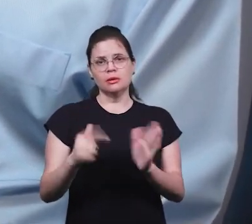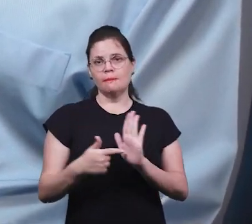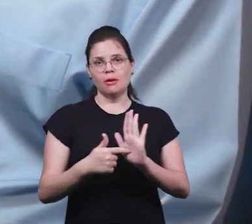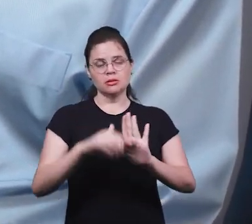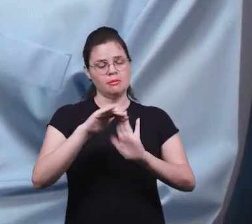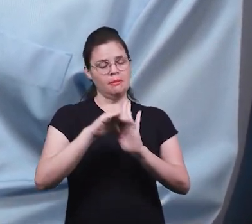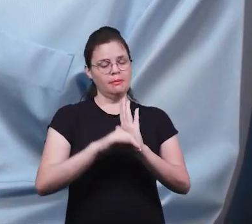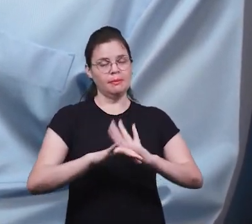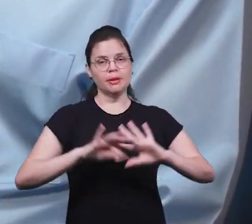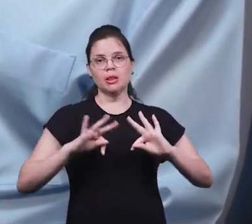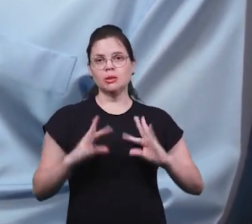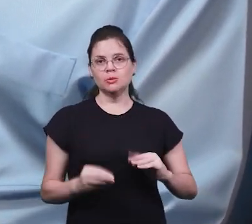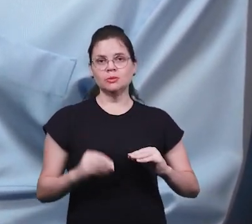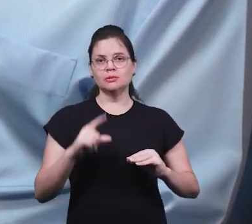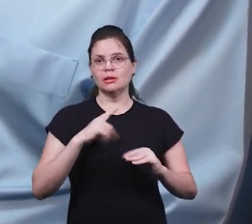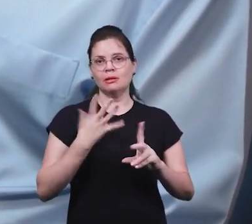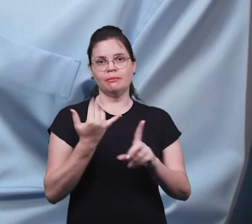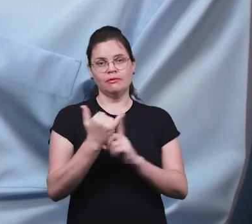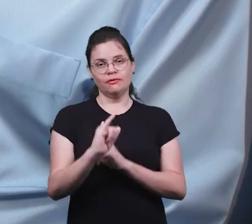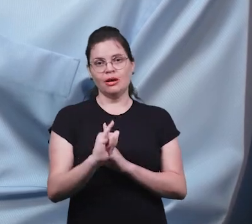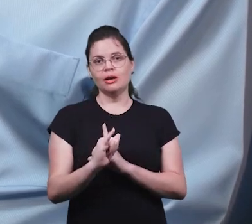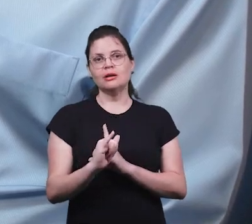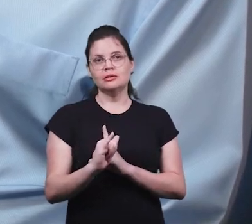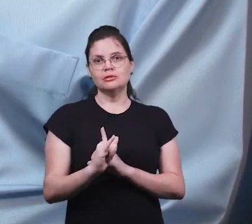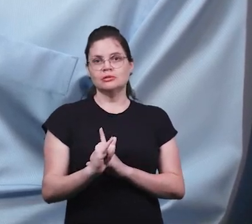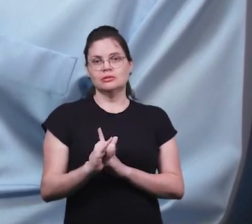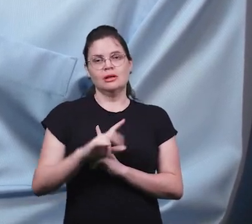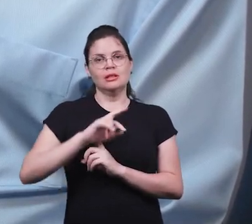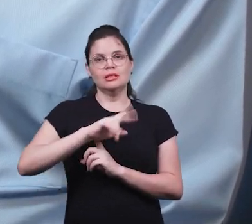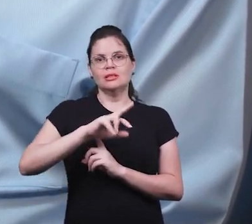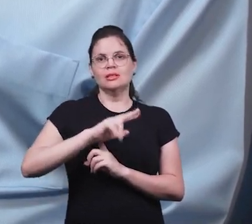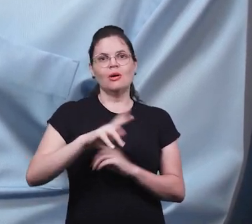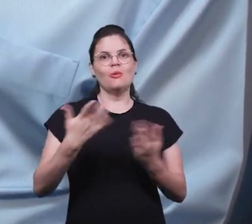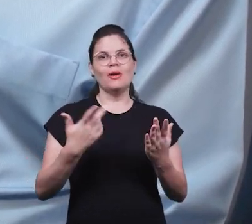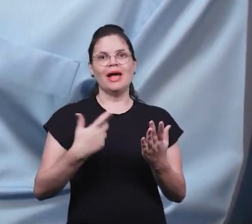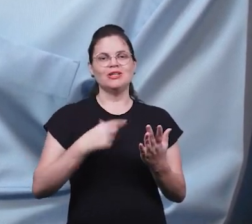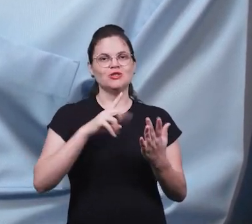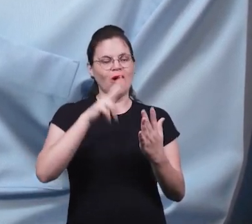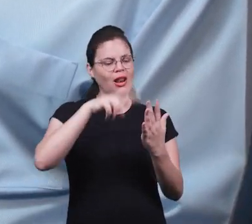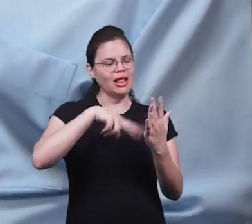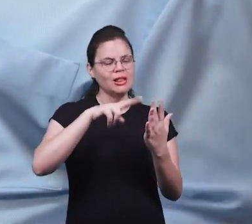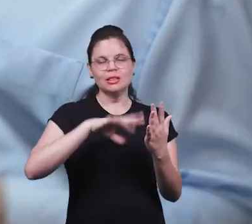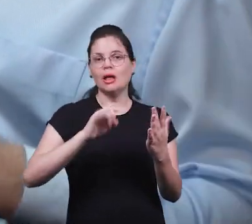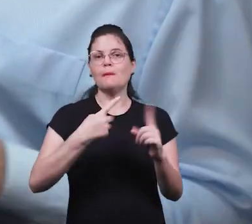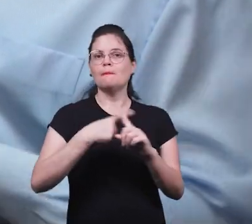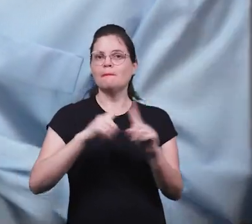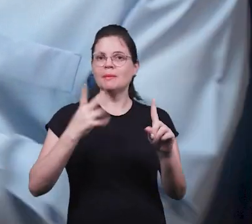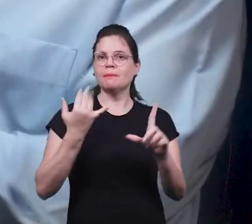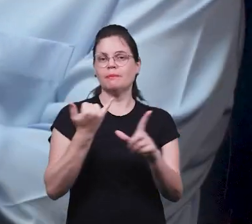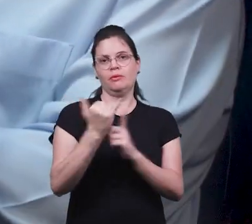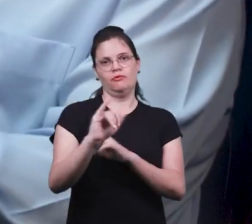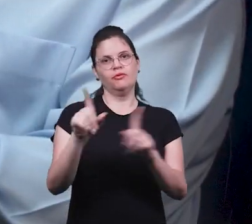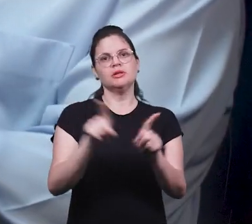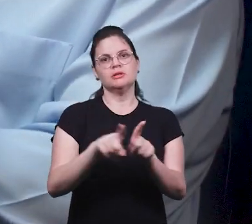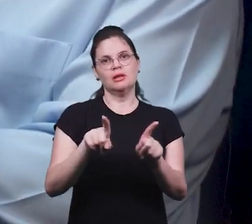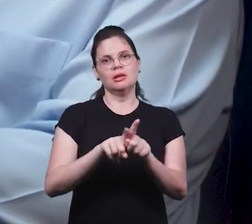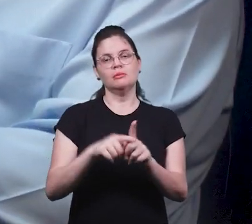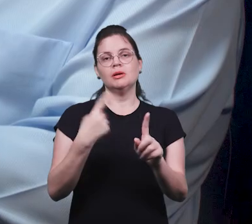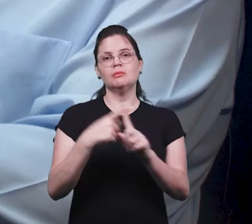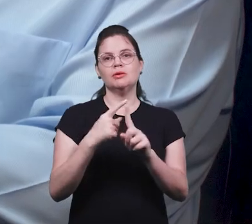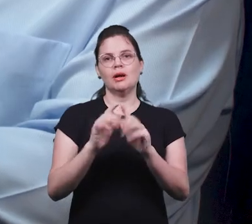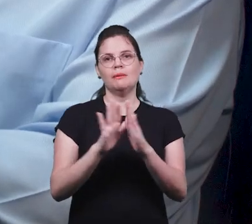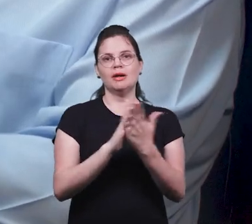estabeleceu. No profético. Não é a palavra na letra, é a profecia. A palavra do Senhor é espírito e